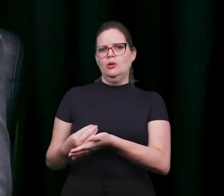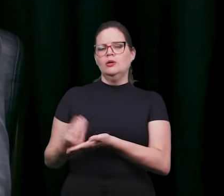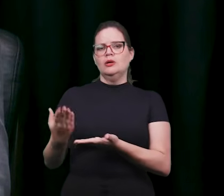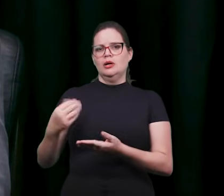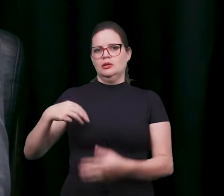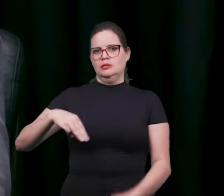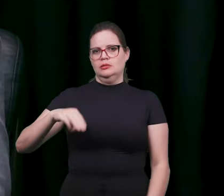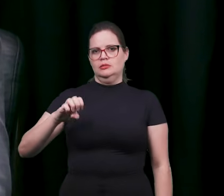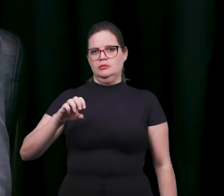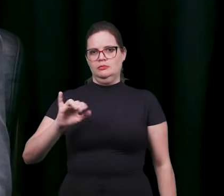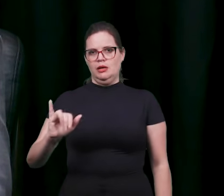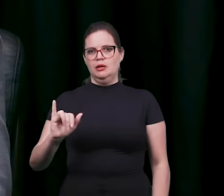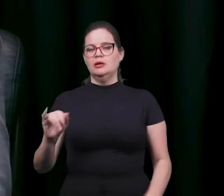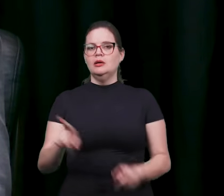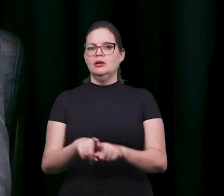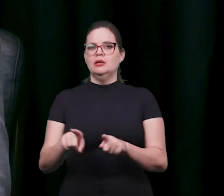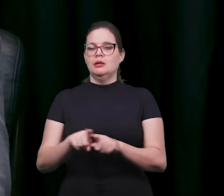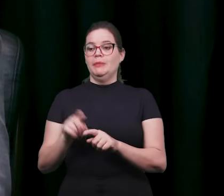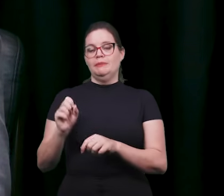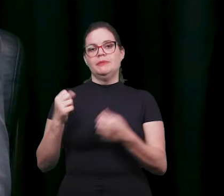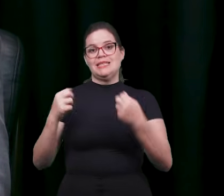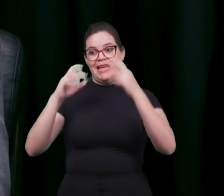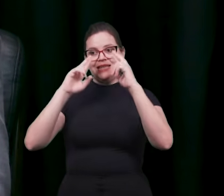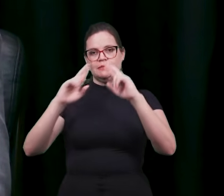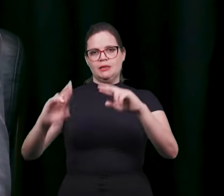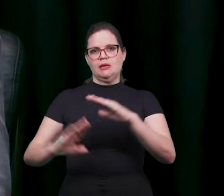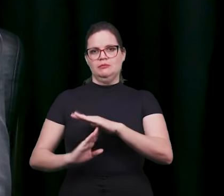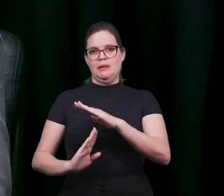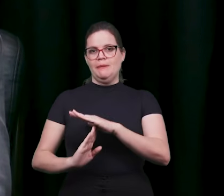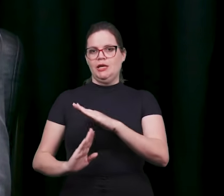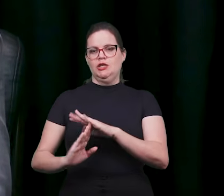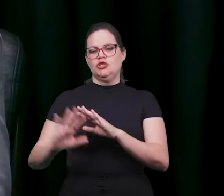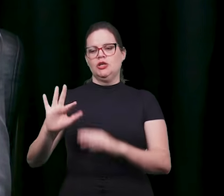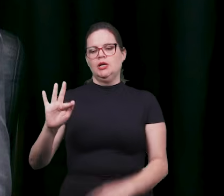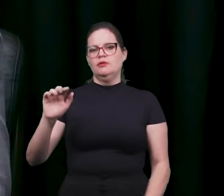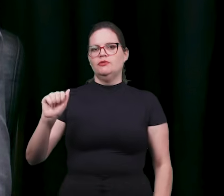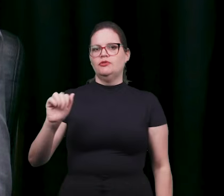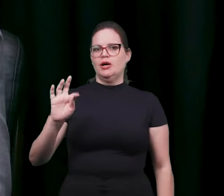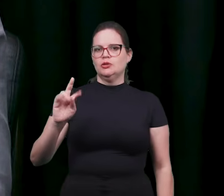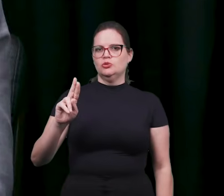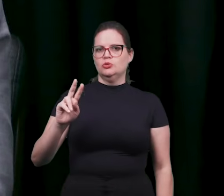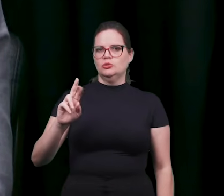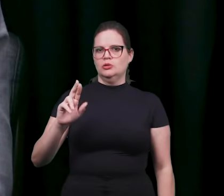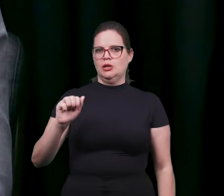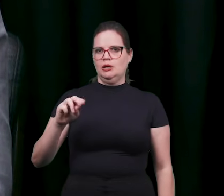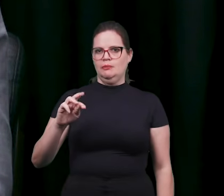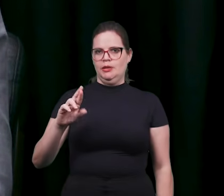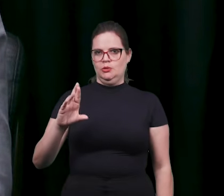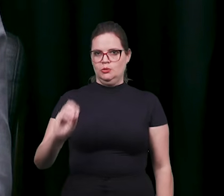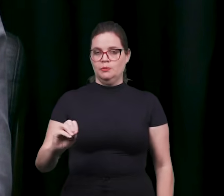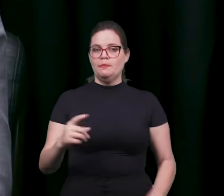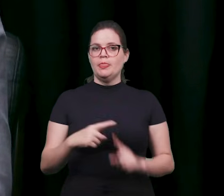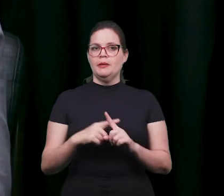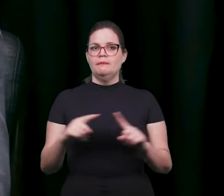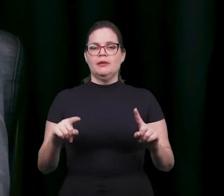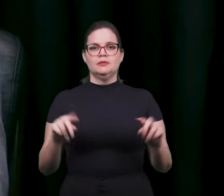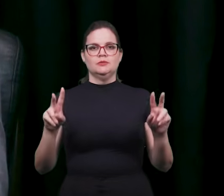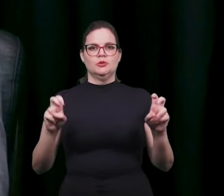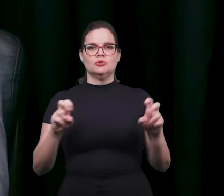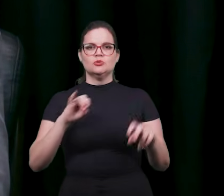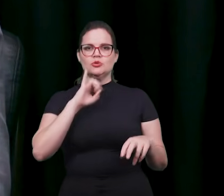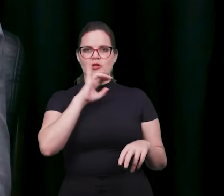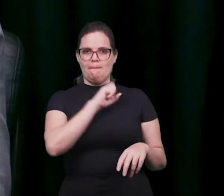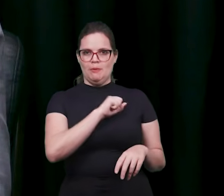MEI, respeitando a atividade, também respeitando o faturamento, mas é algo simples e é impressionante. Mais à frente vamos falar sobre os impostos. Não